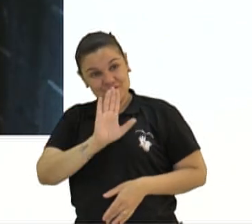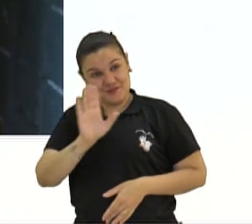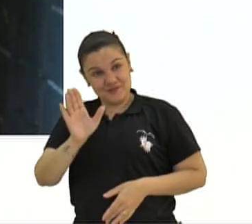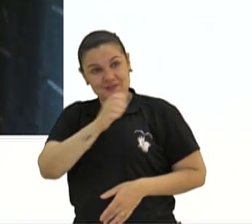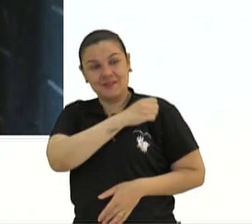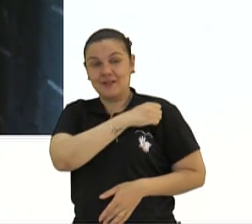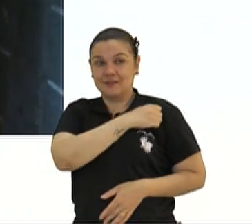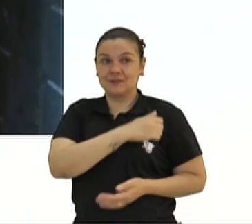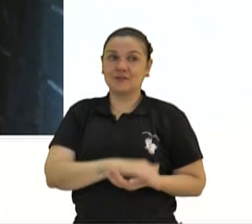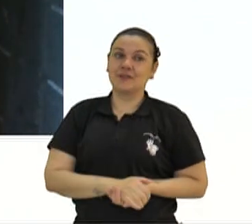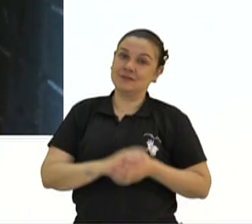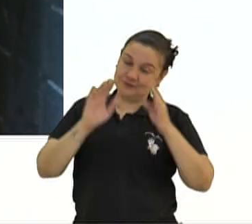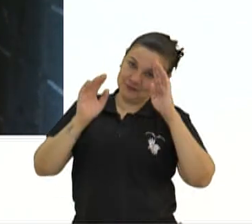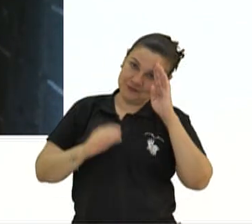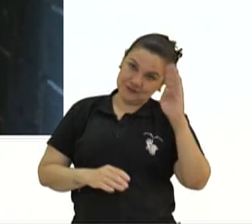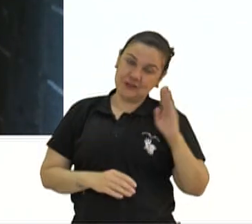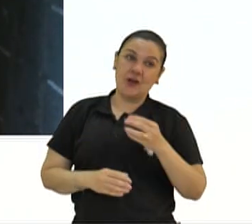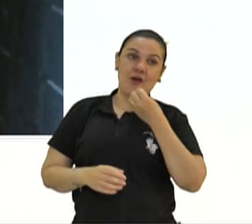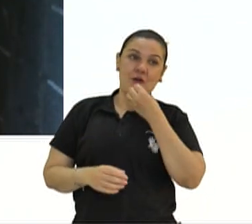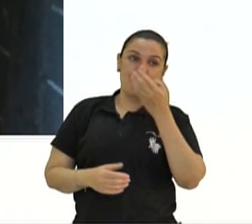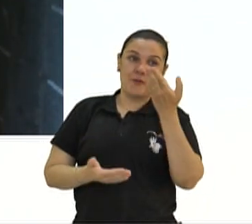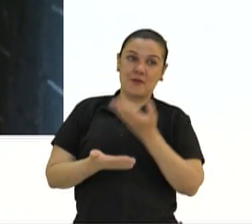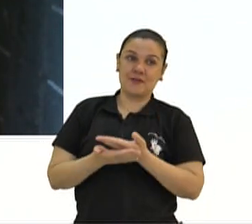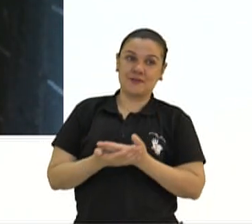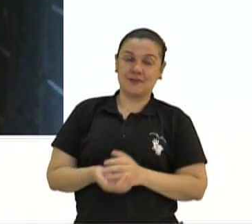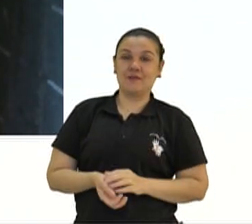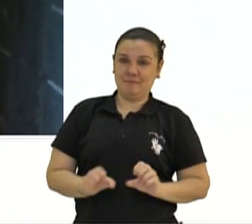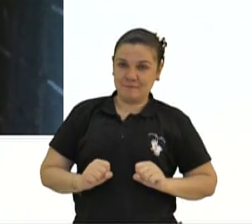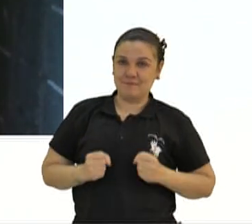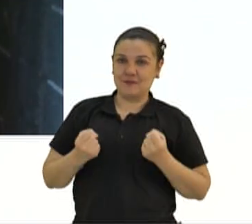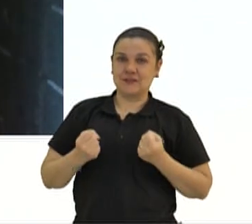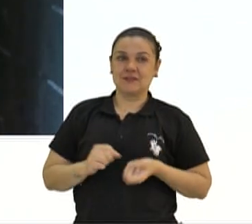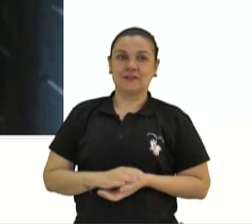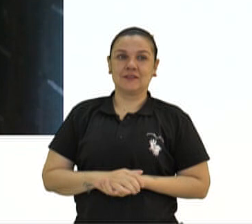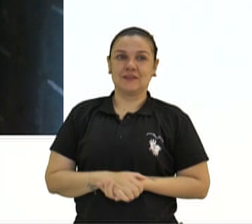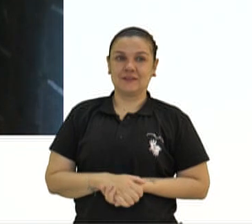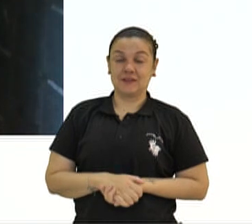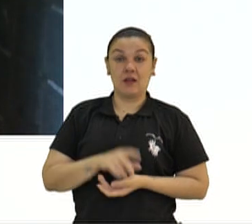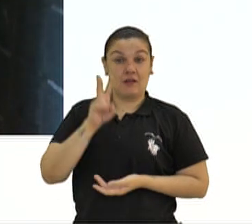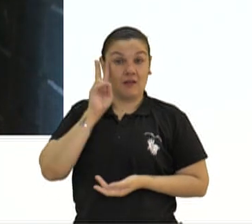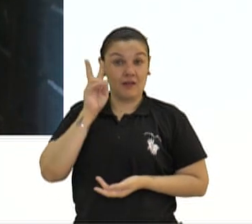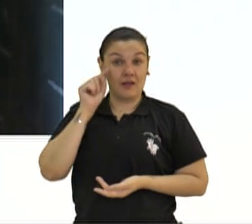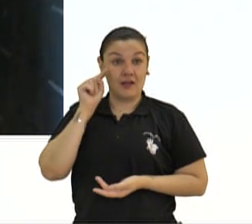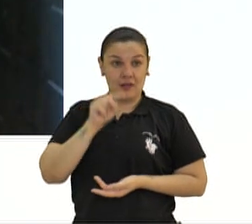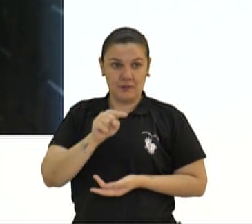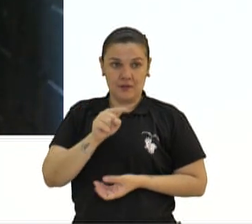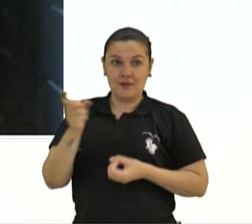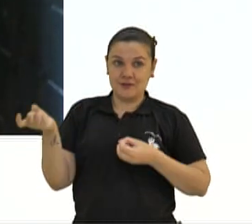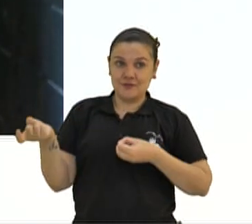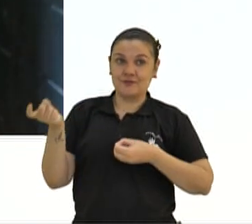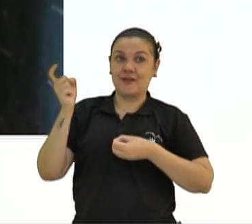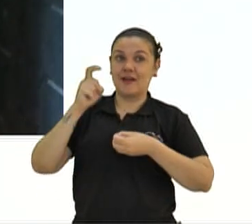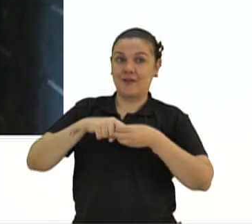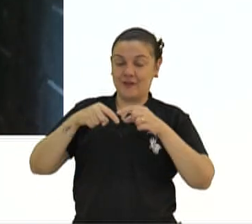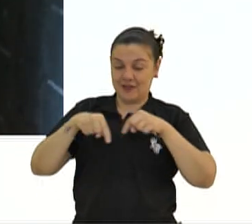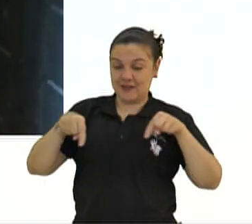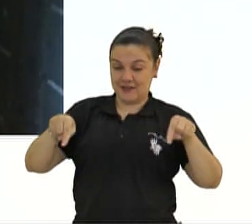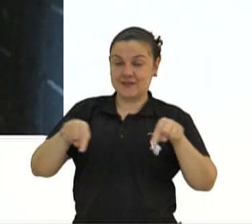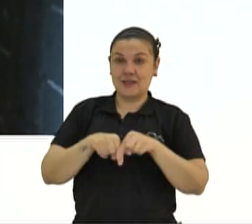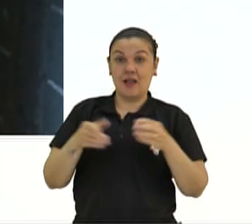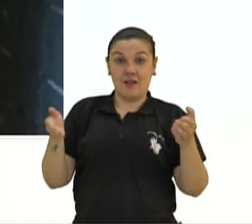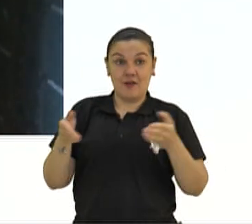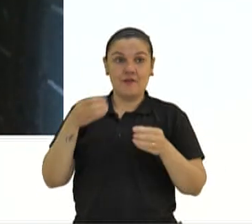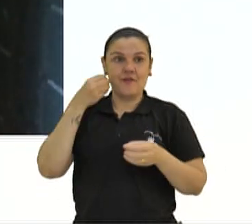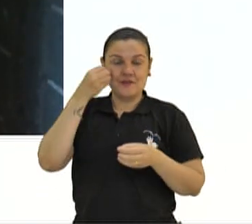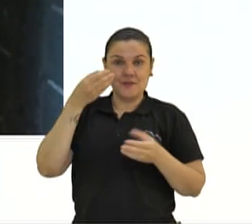queridos educandos. Tchau, pessoal. Bons estudos. Força. Lembre-se, pessoal, nós vamos voltar para a sala de aula onde nós